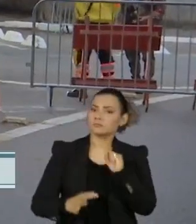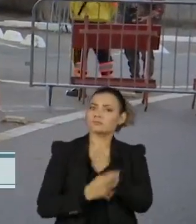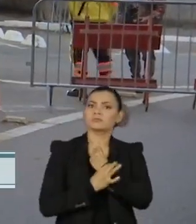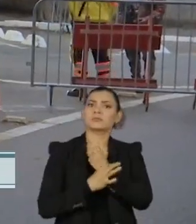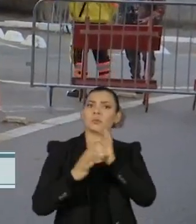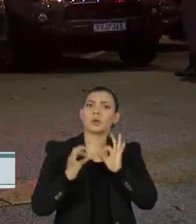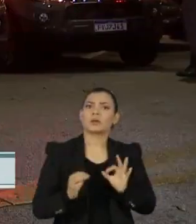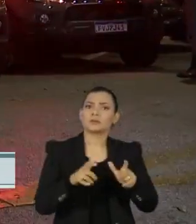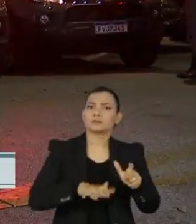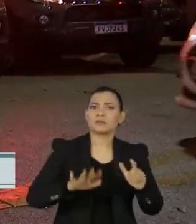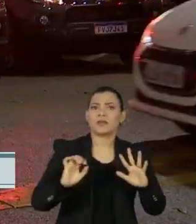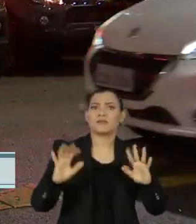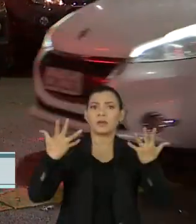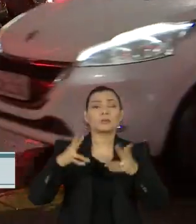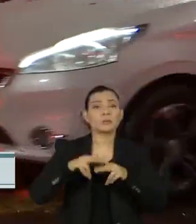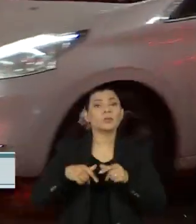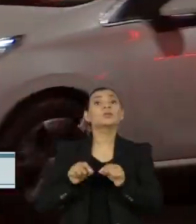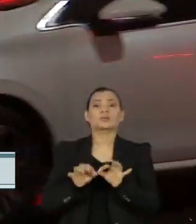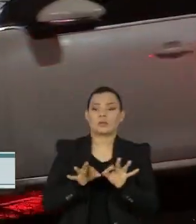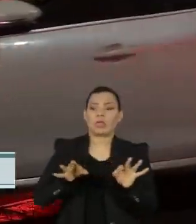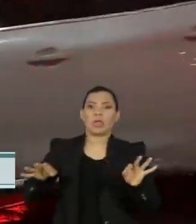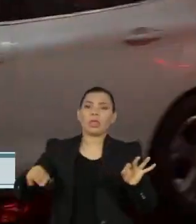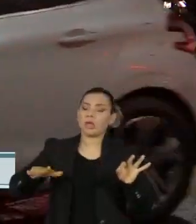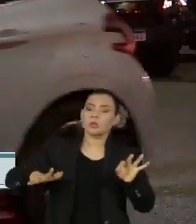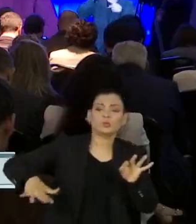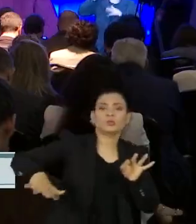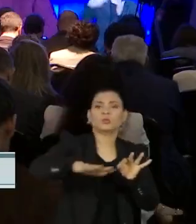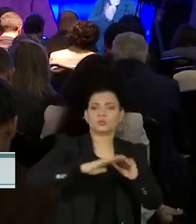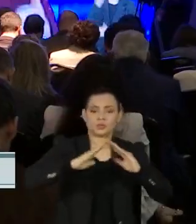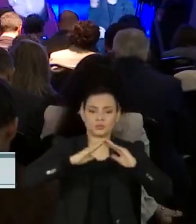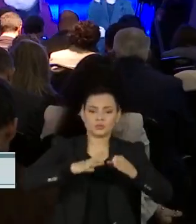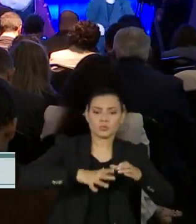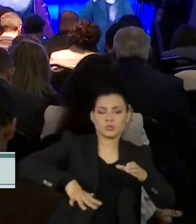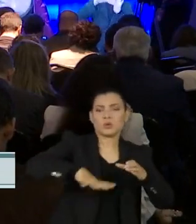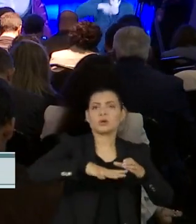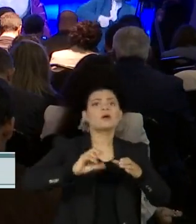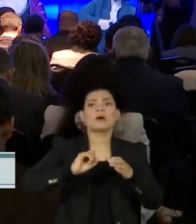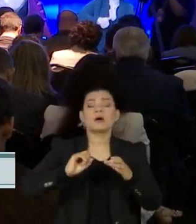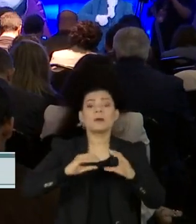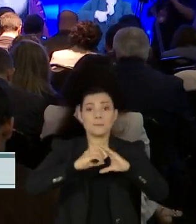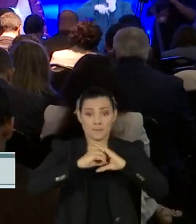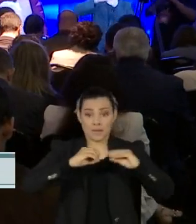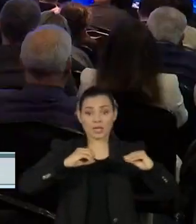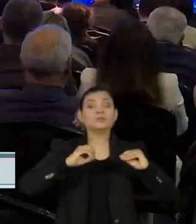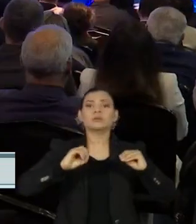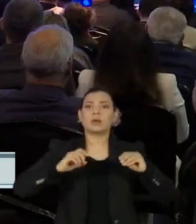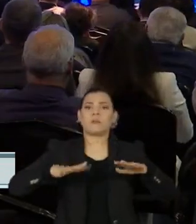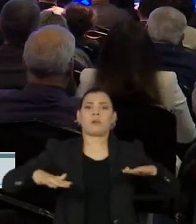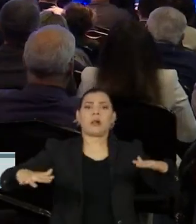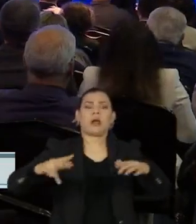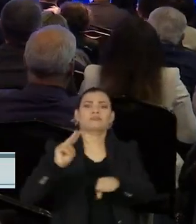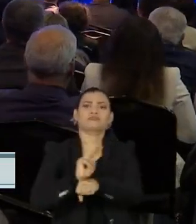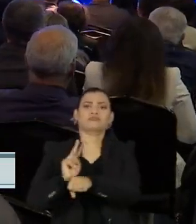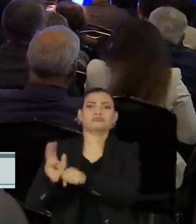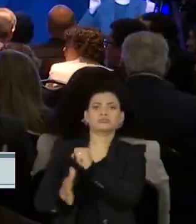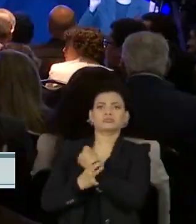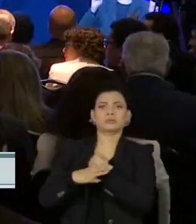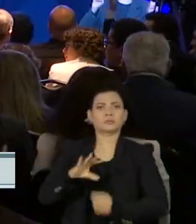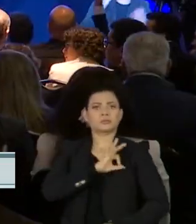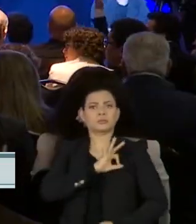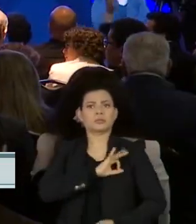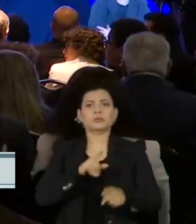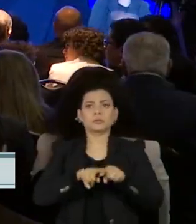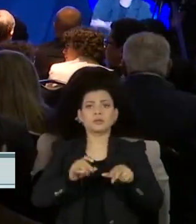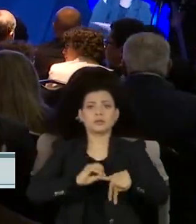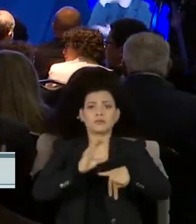a segurança do evento, o perímetro da emissora foi cercado. A transmissão foi feita por um pool de empresas de comunicação: